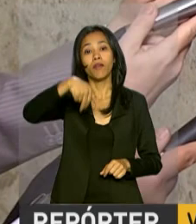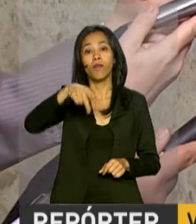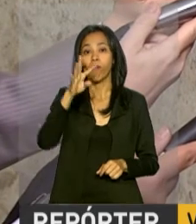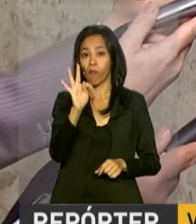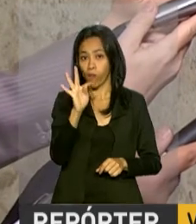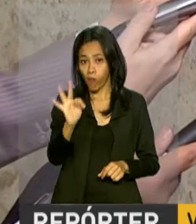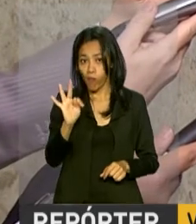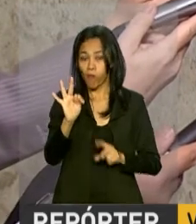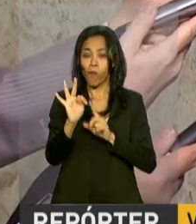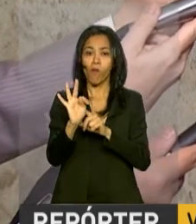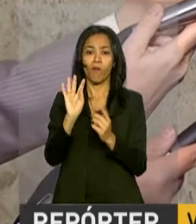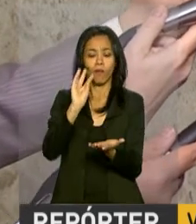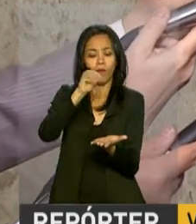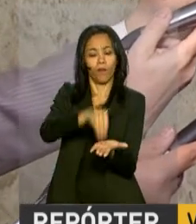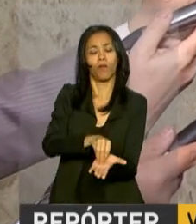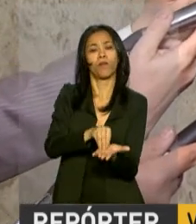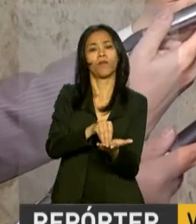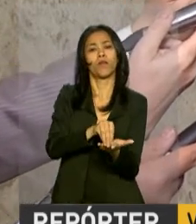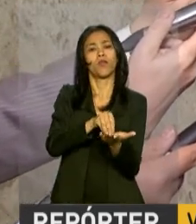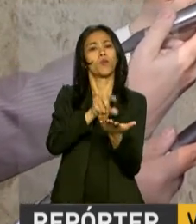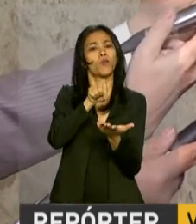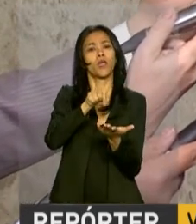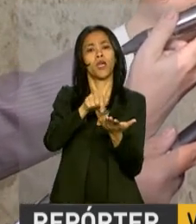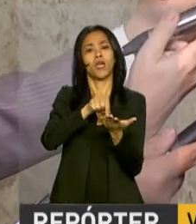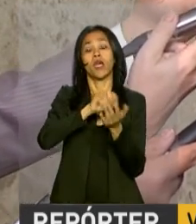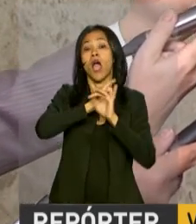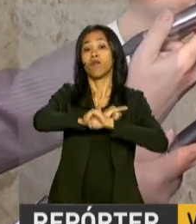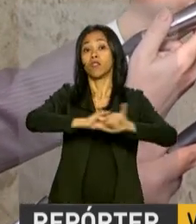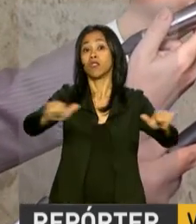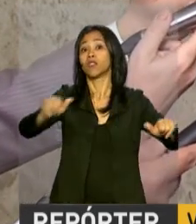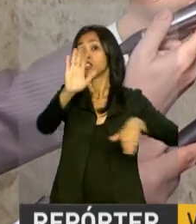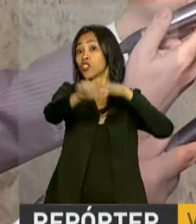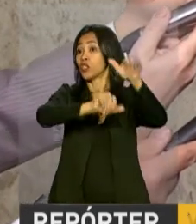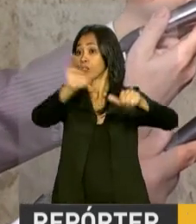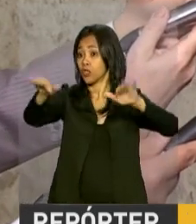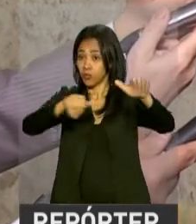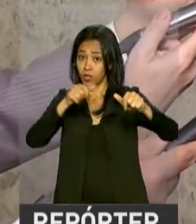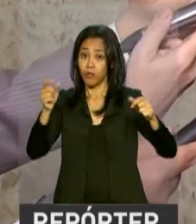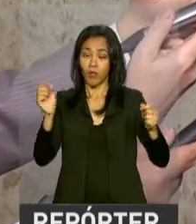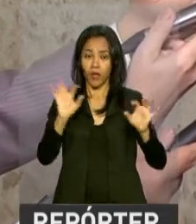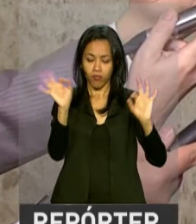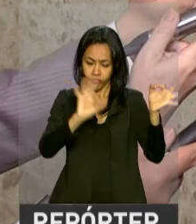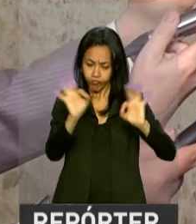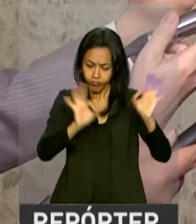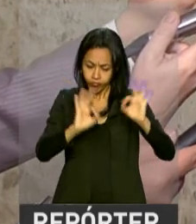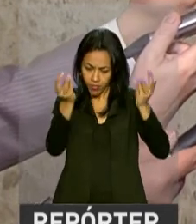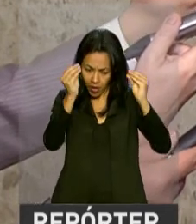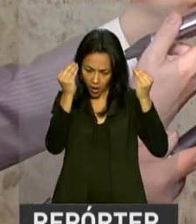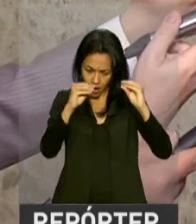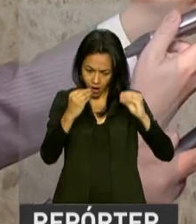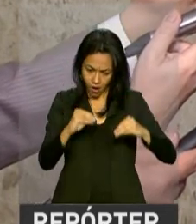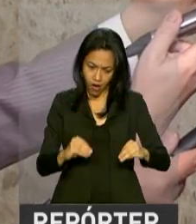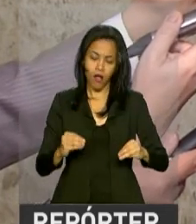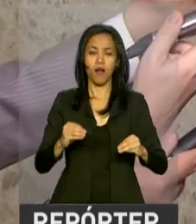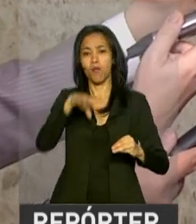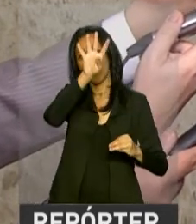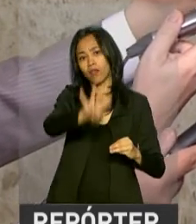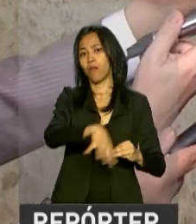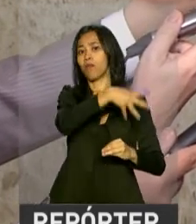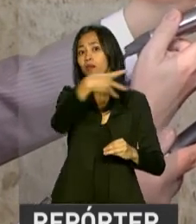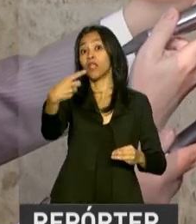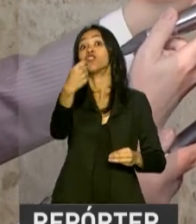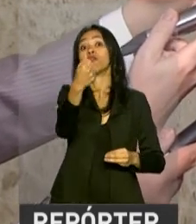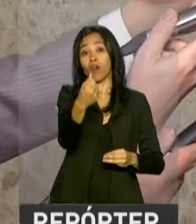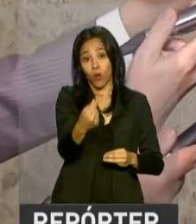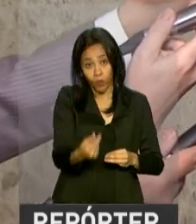chamamento para audiência pública para poder construir a tabela é ouvindo todos os setores tanto o setor produtivo